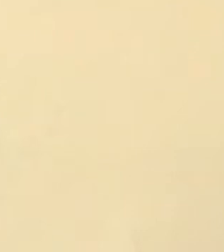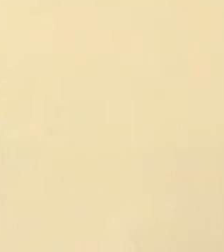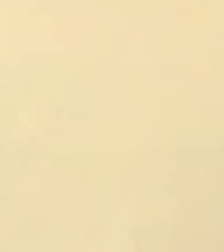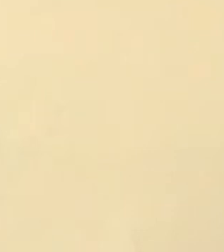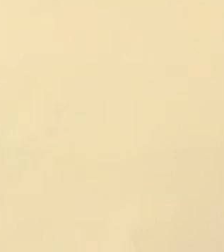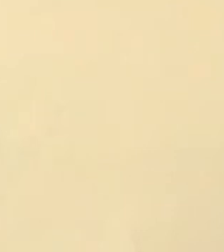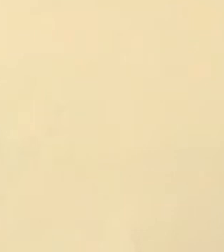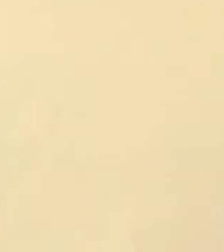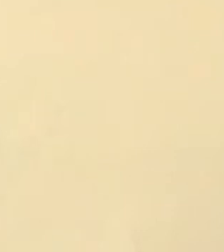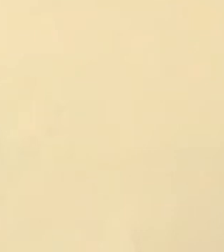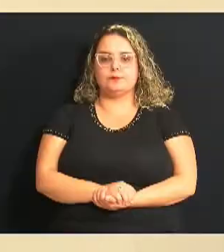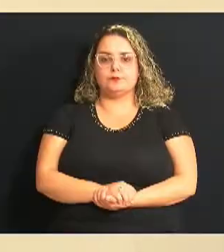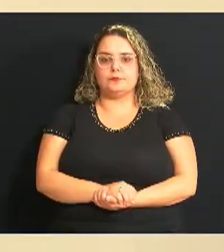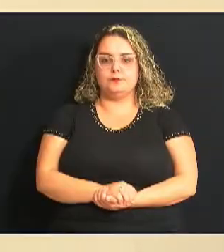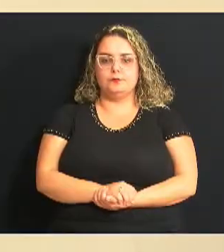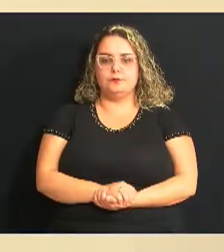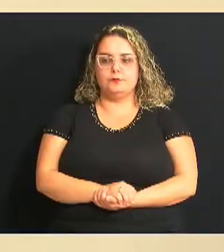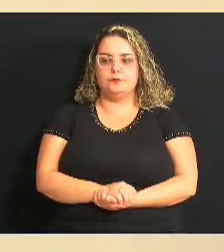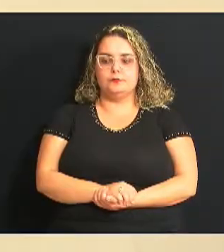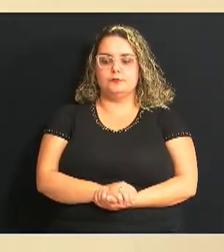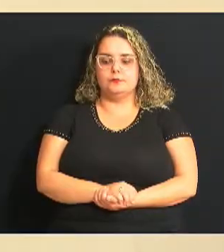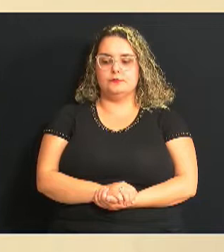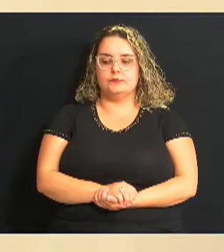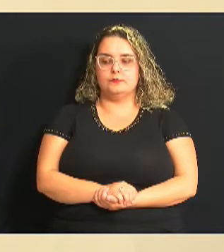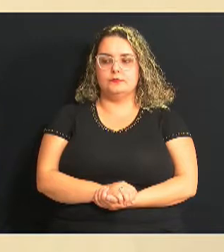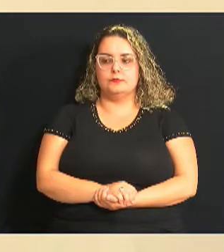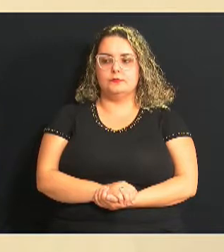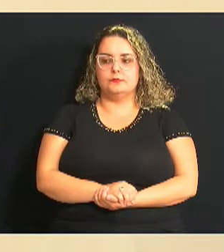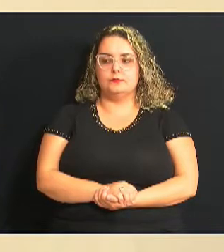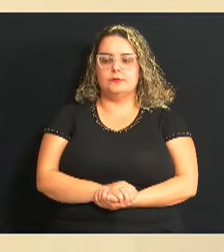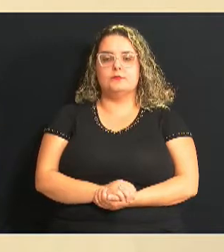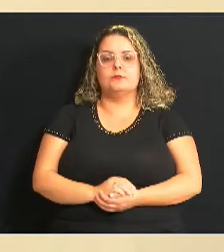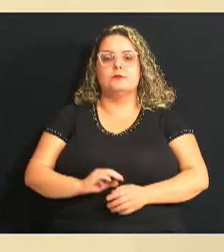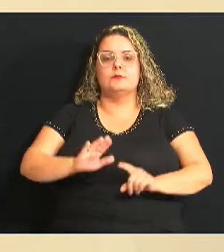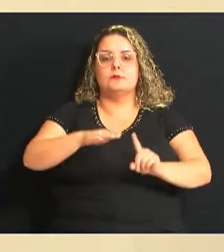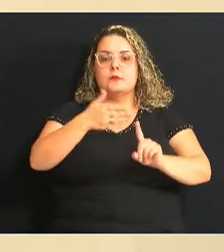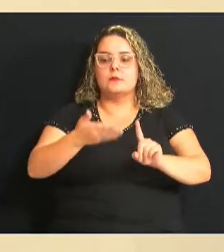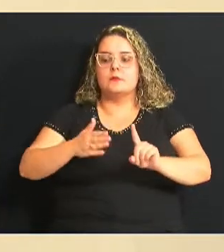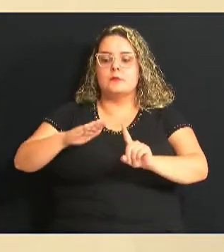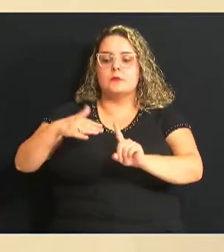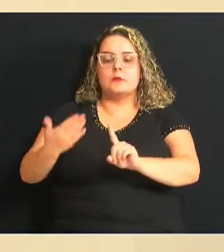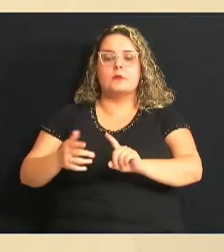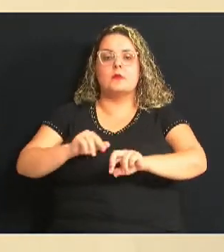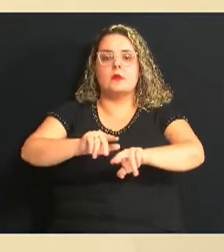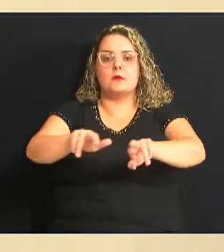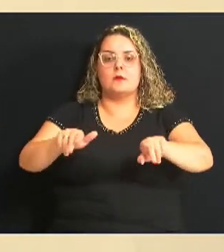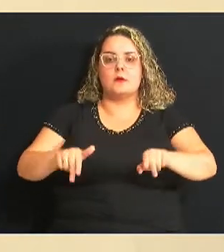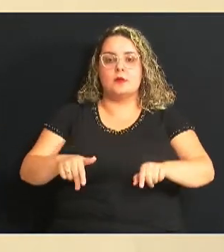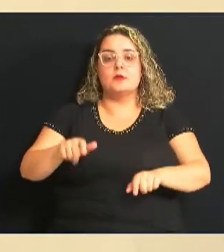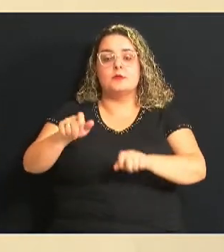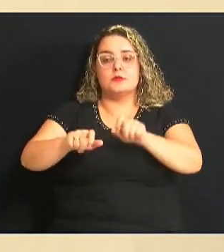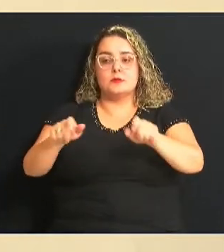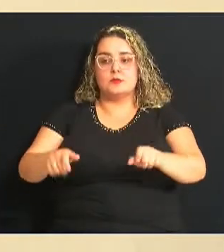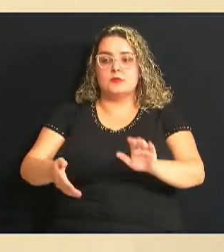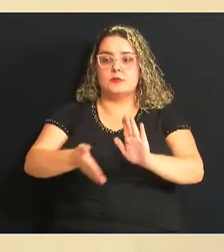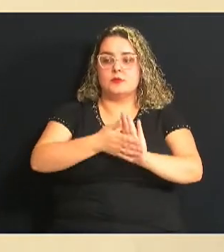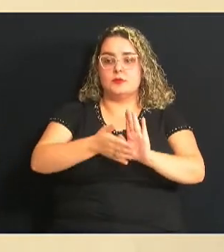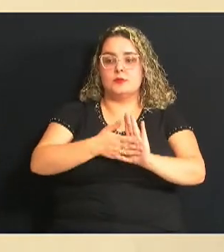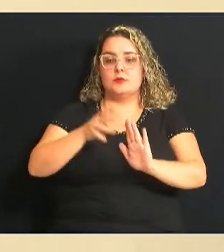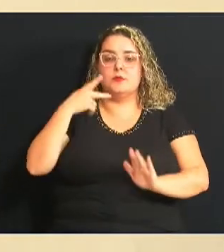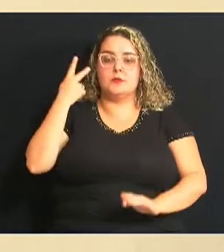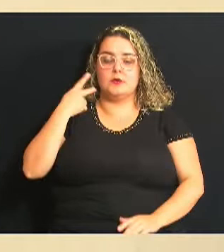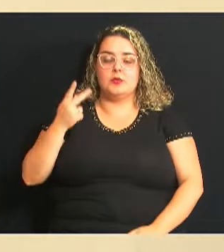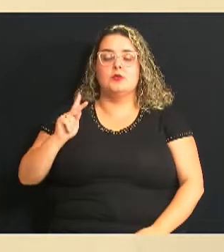de Campinas para homenagear diversas personalidades por proposição do vereador professor